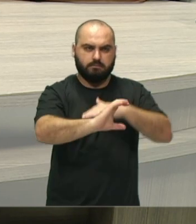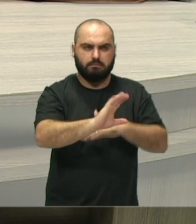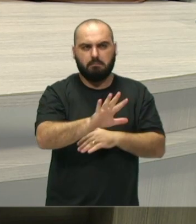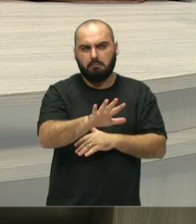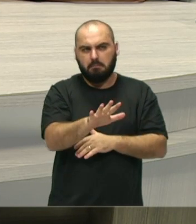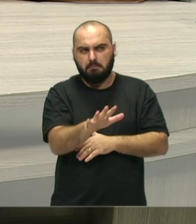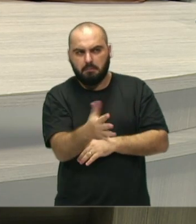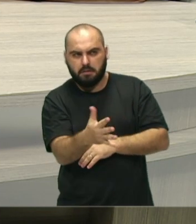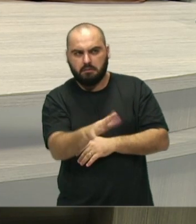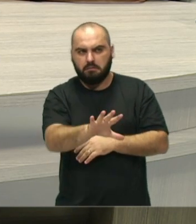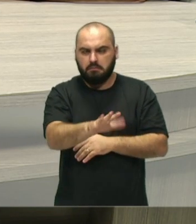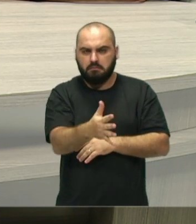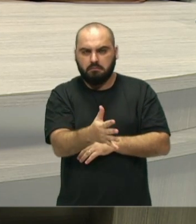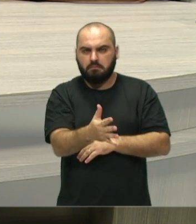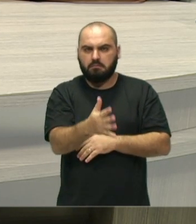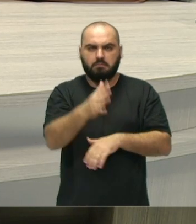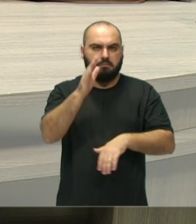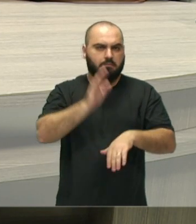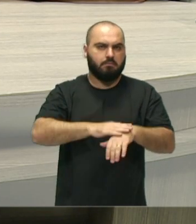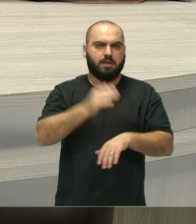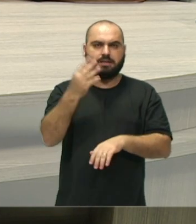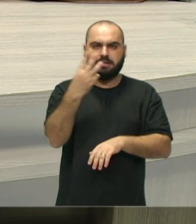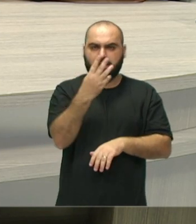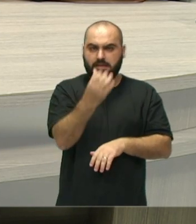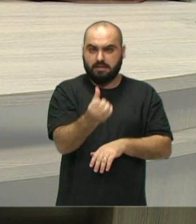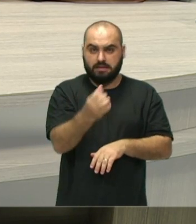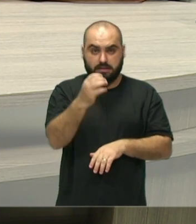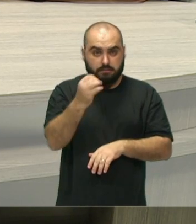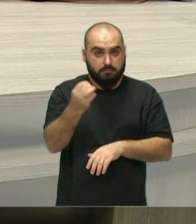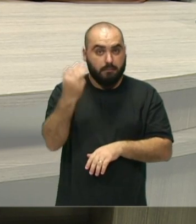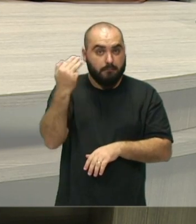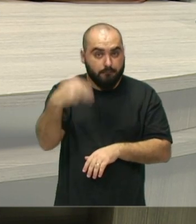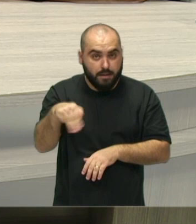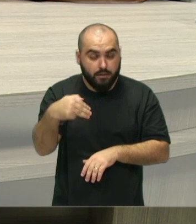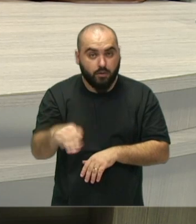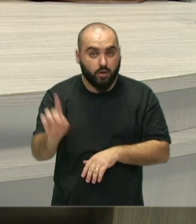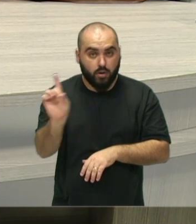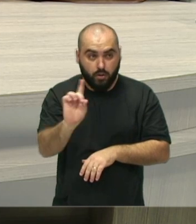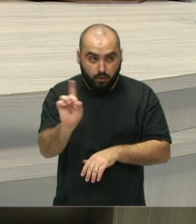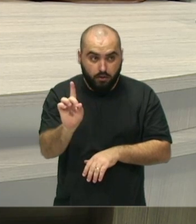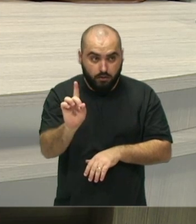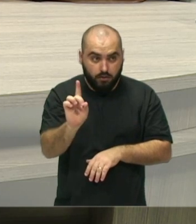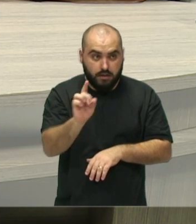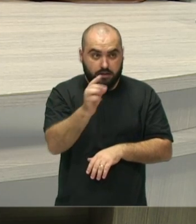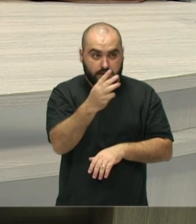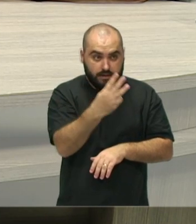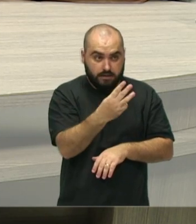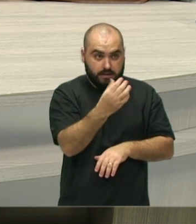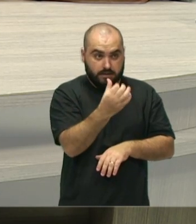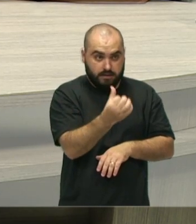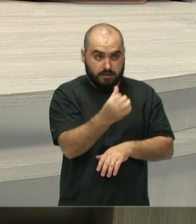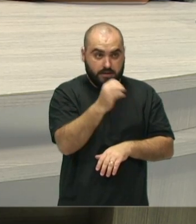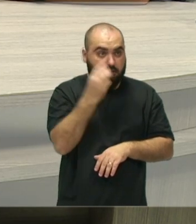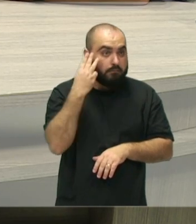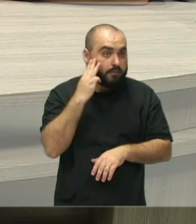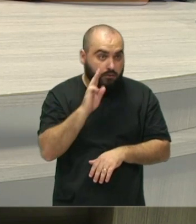ordem de mais de 360 milhões de dólares. É esse mesmo valor?